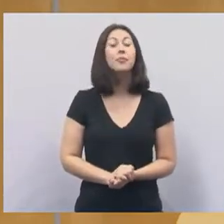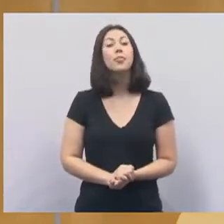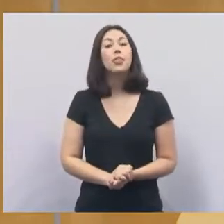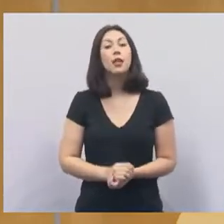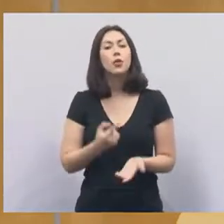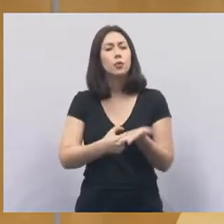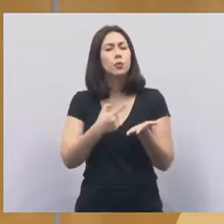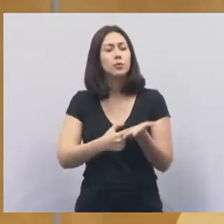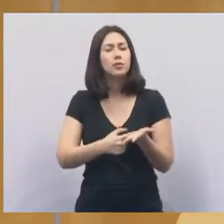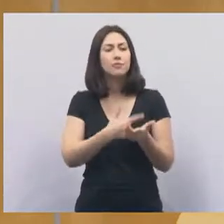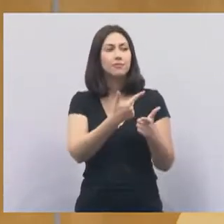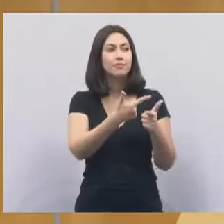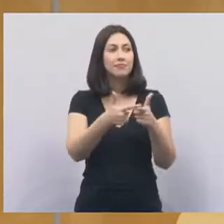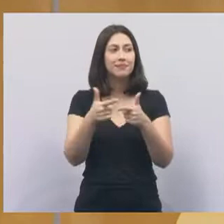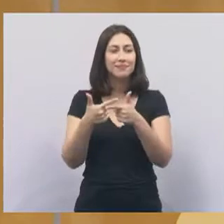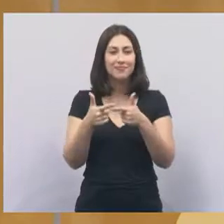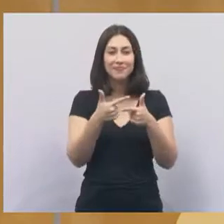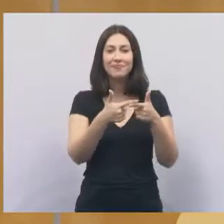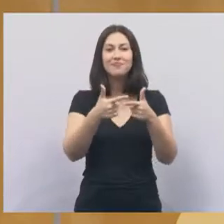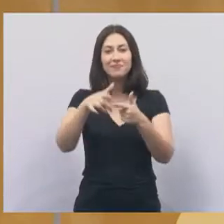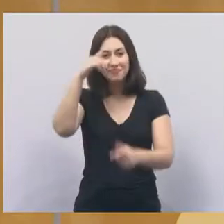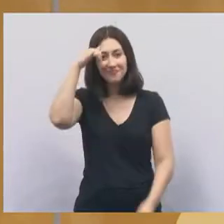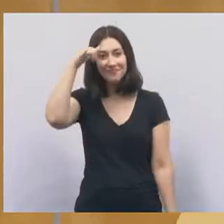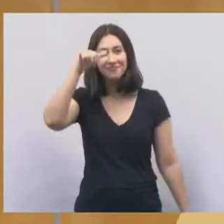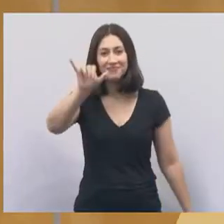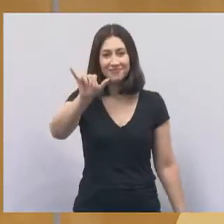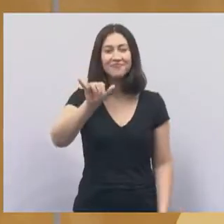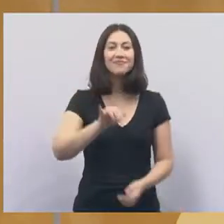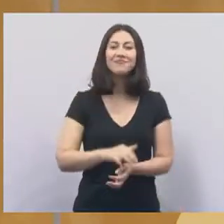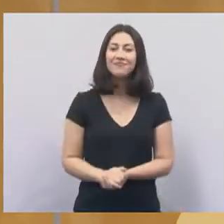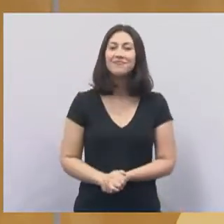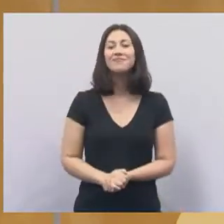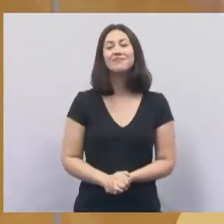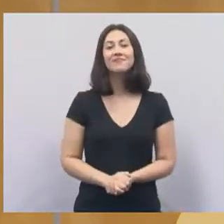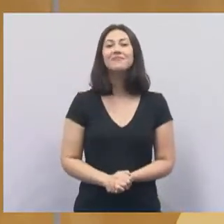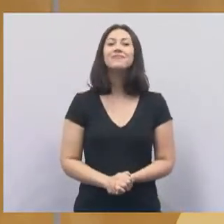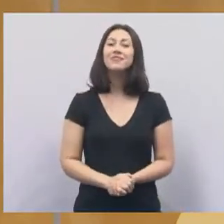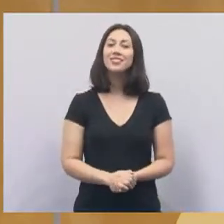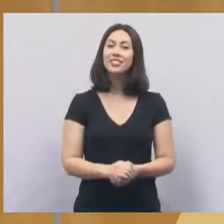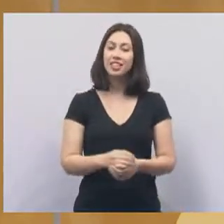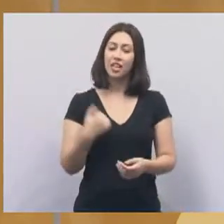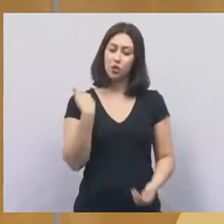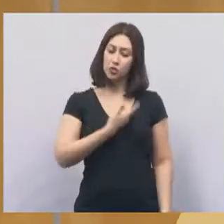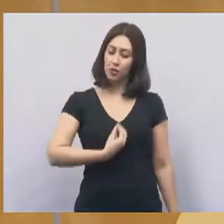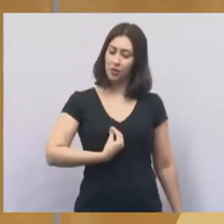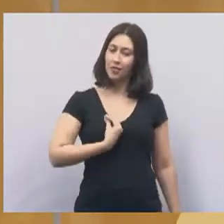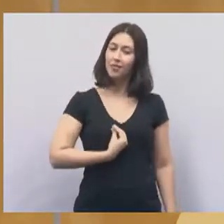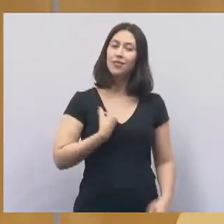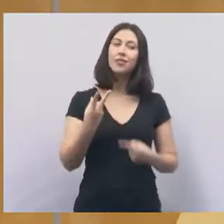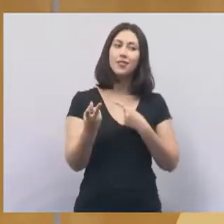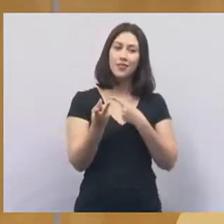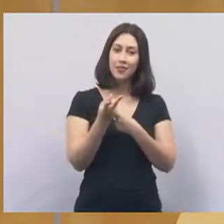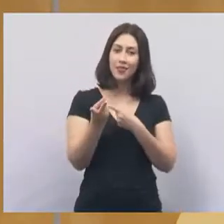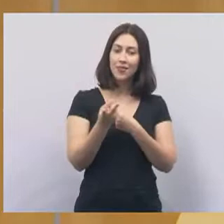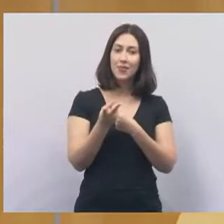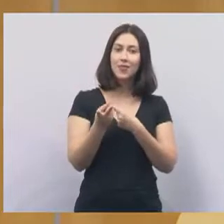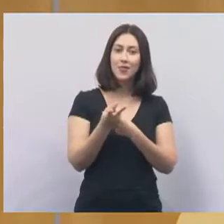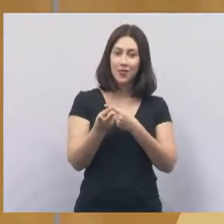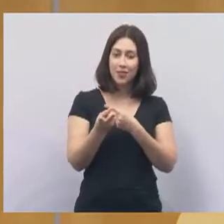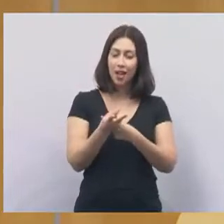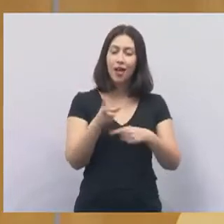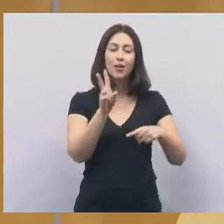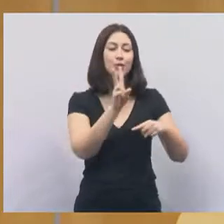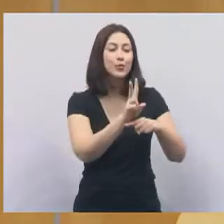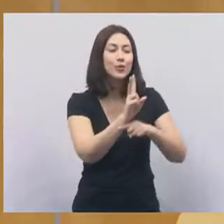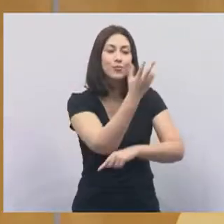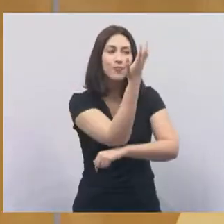dos desastres naturais é algo que vem preservar as nossas vidas preservar o meio ambiente